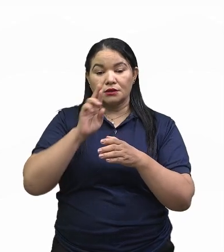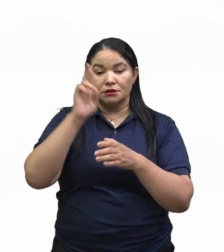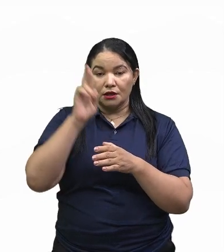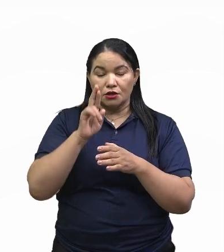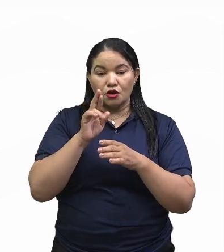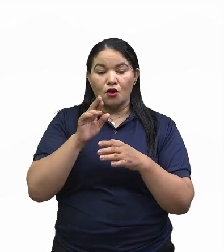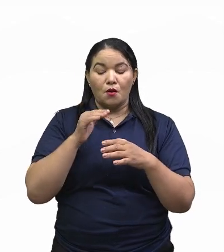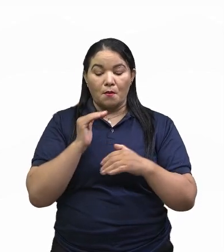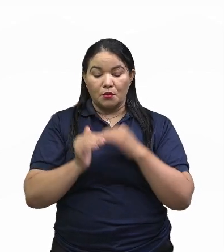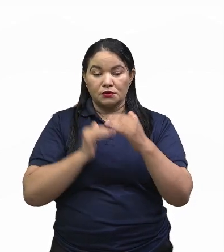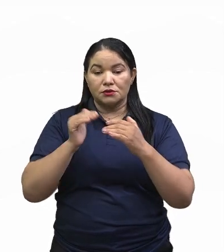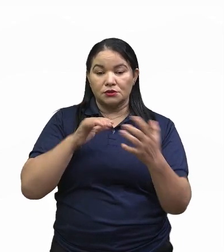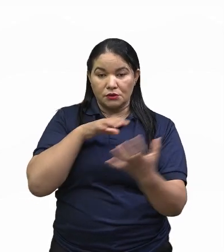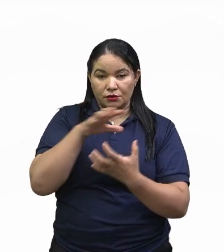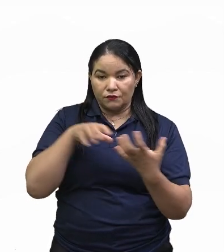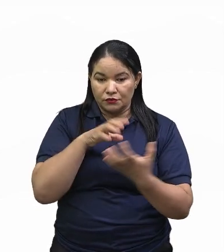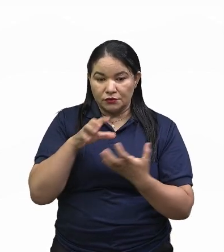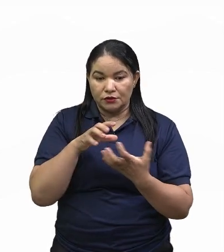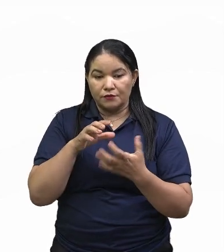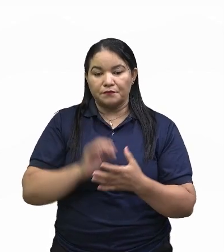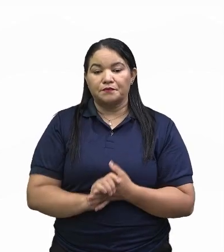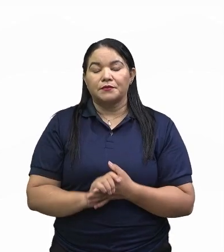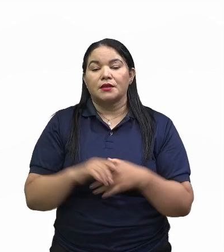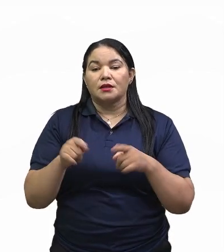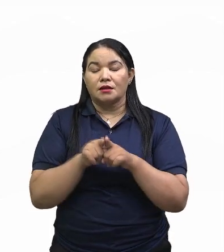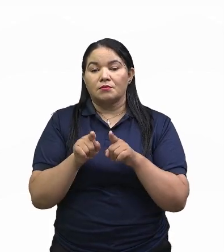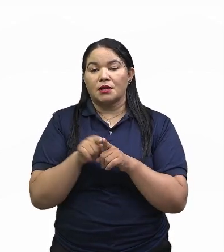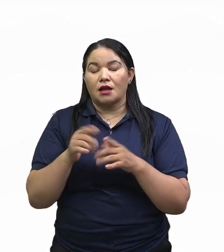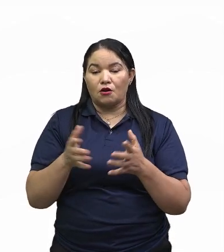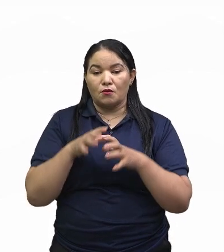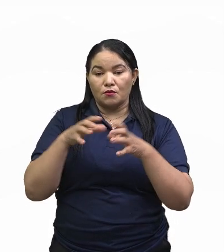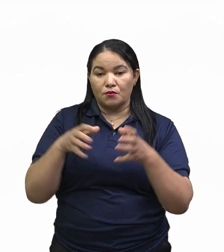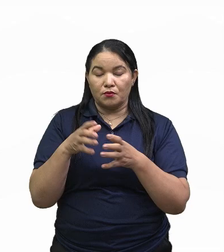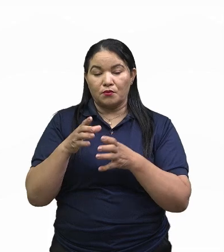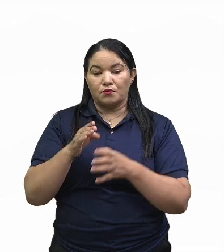processo revolucionário. E a burguesia agora,